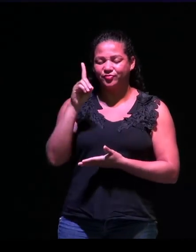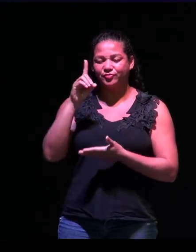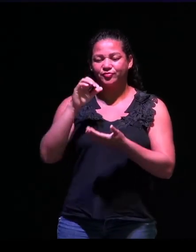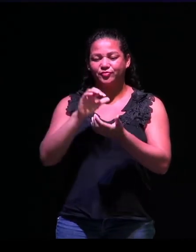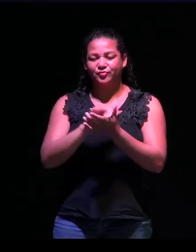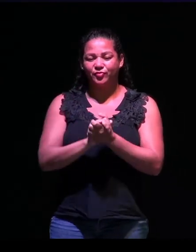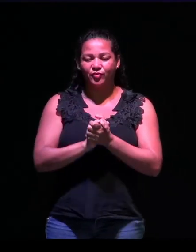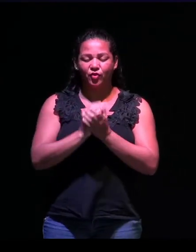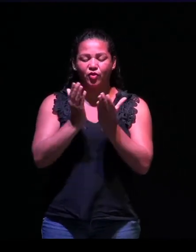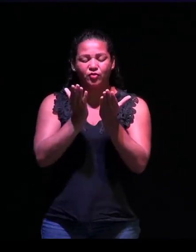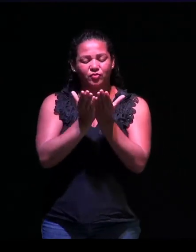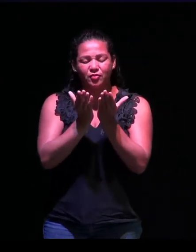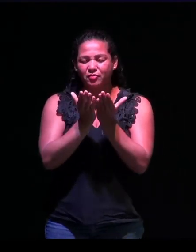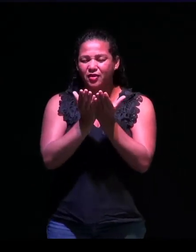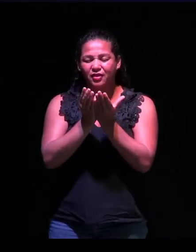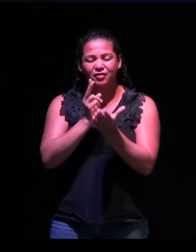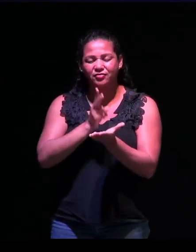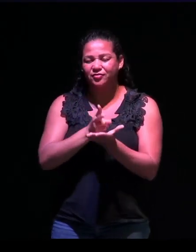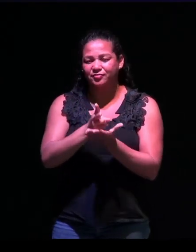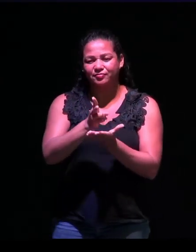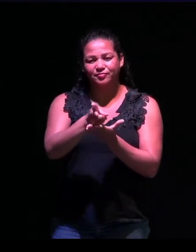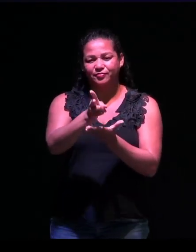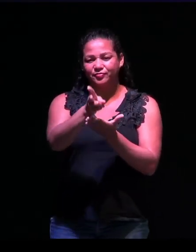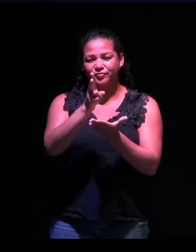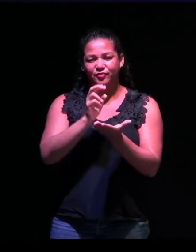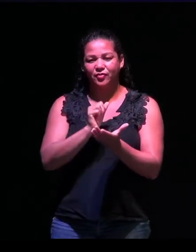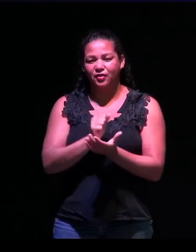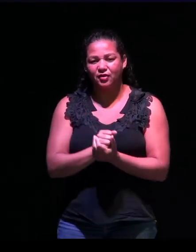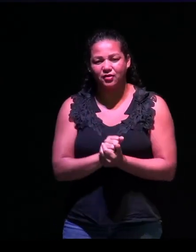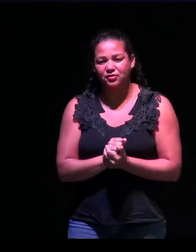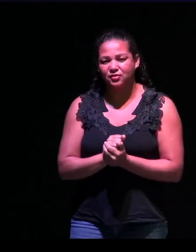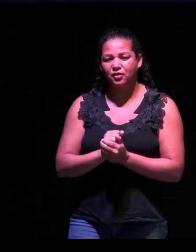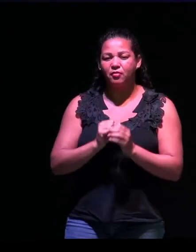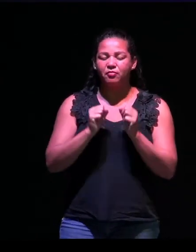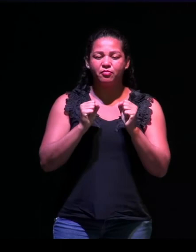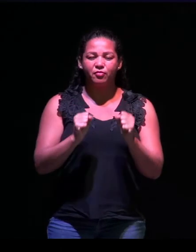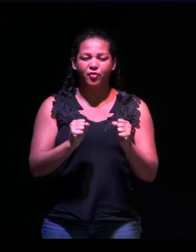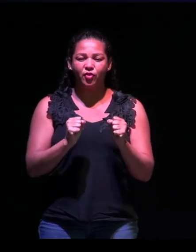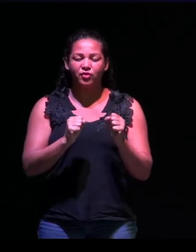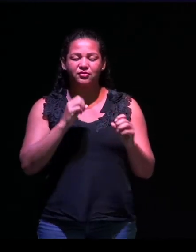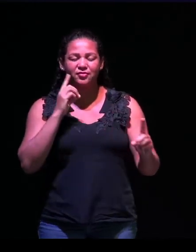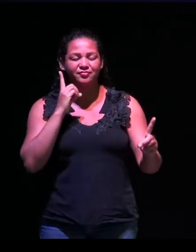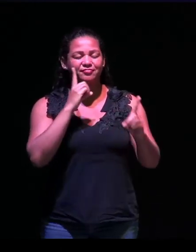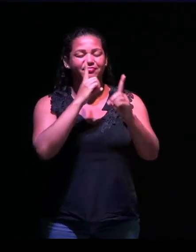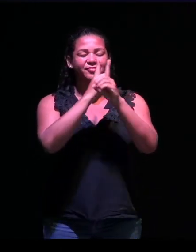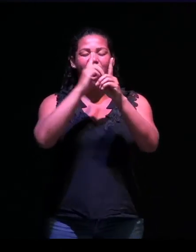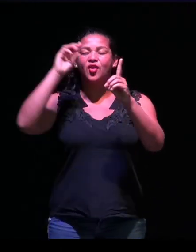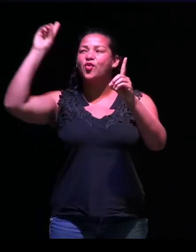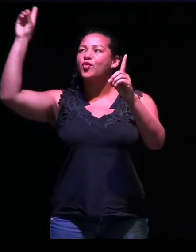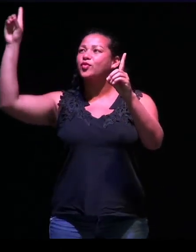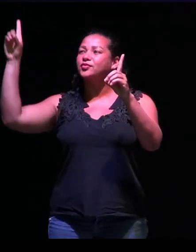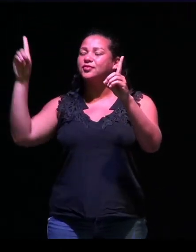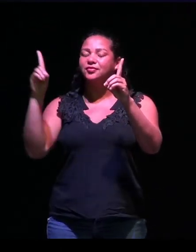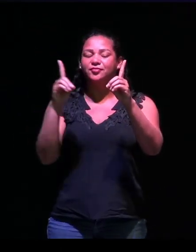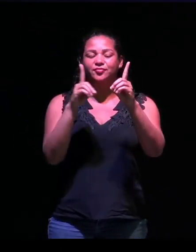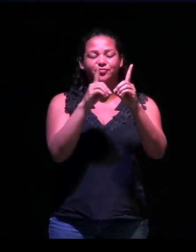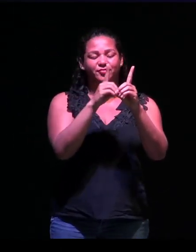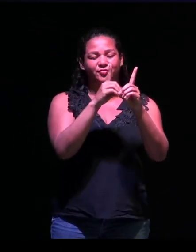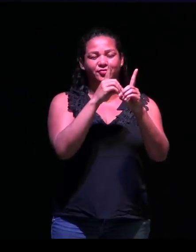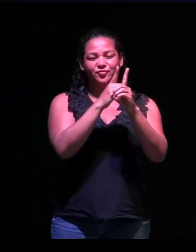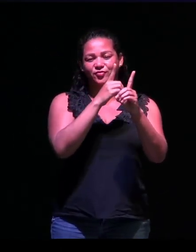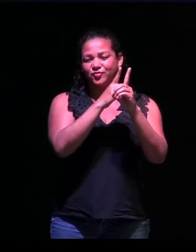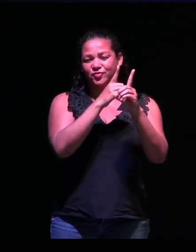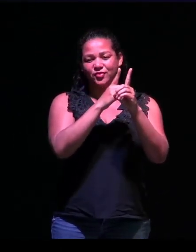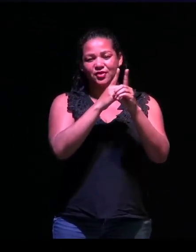a viver de tal forma que possamos ser encontrados pelo Senhor, digno de ser levado